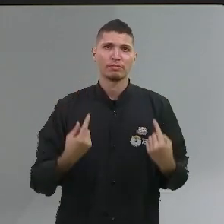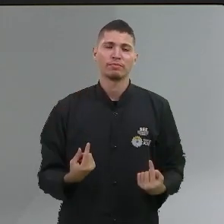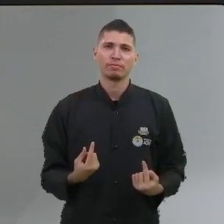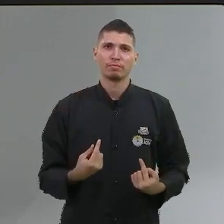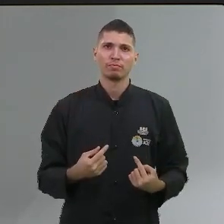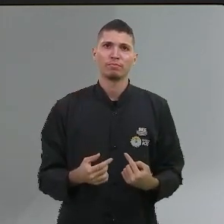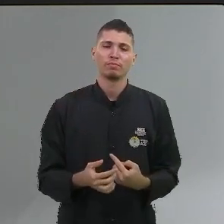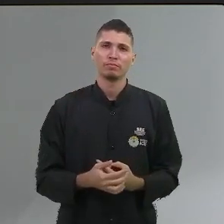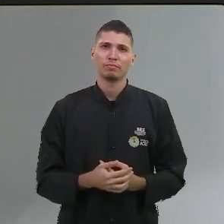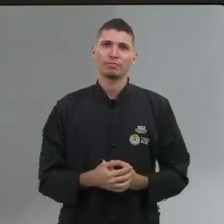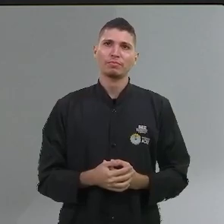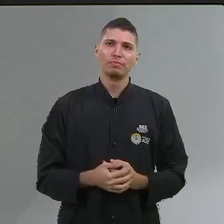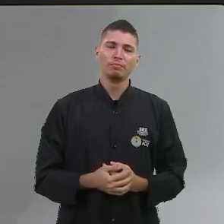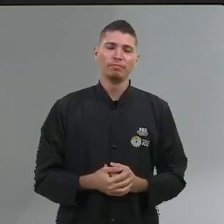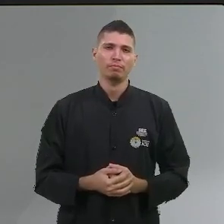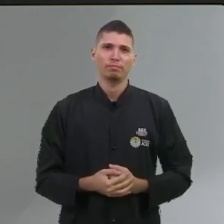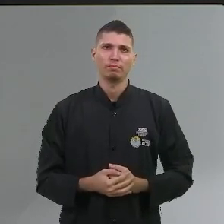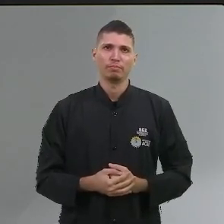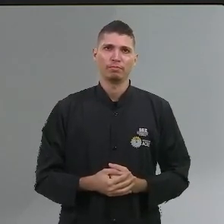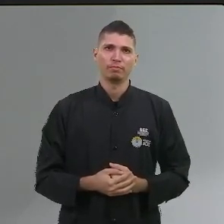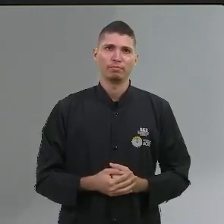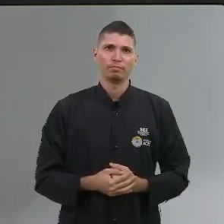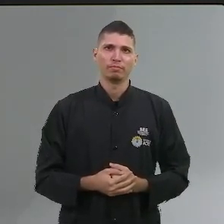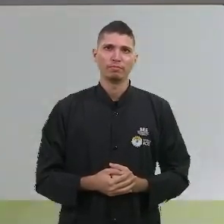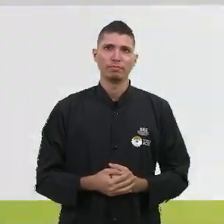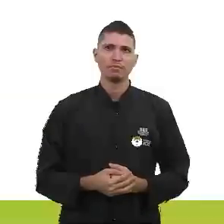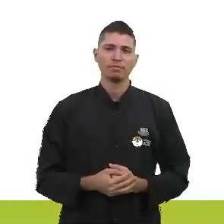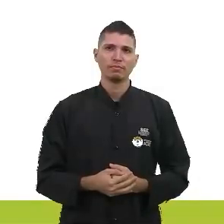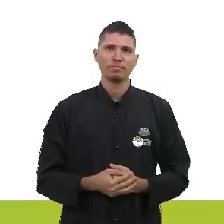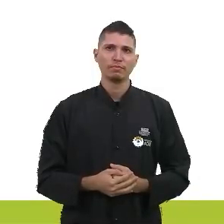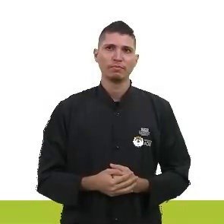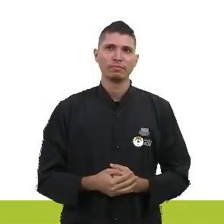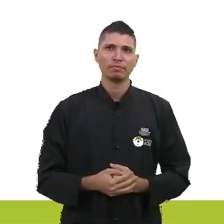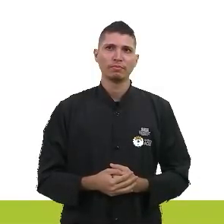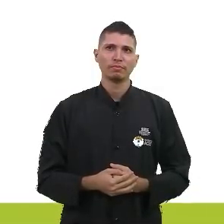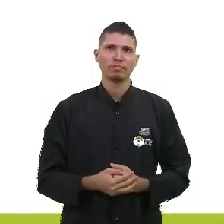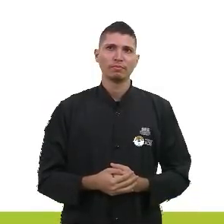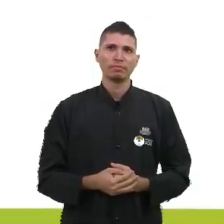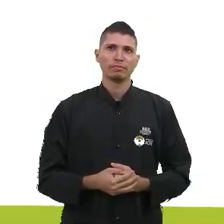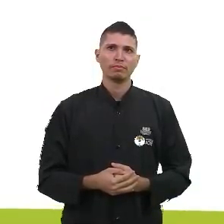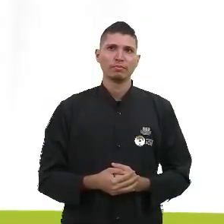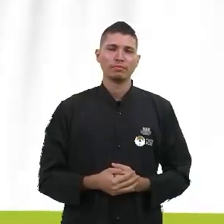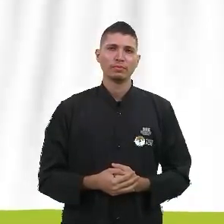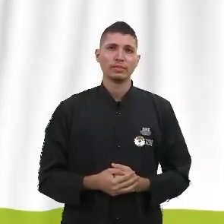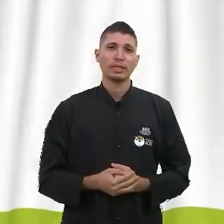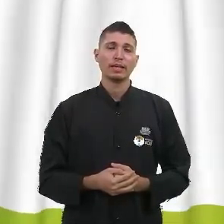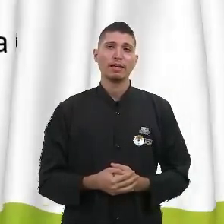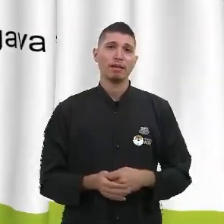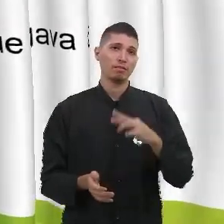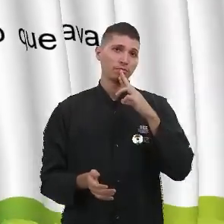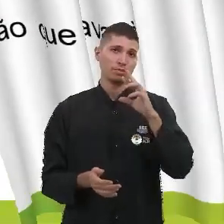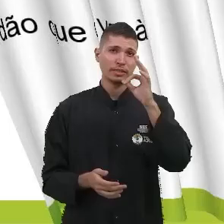analisar as outras, todas vão bater como a primeira lei de Newton. Então, aqui não se trata da primeira lei de Newton, é a letra...